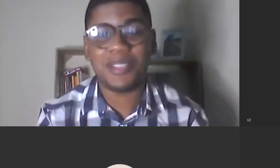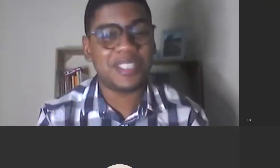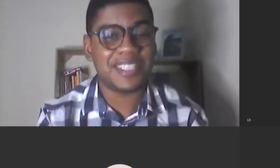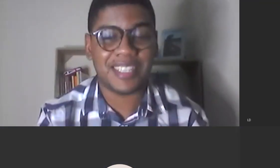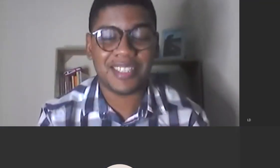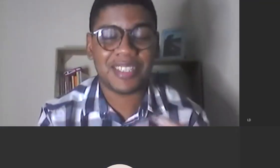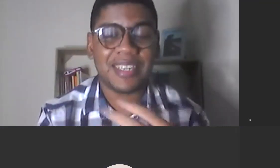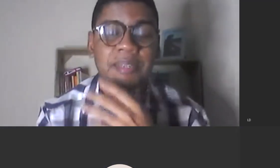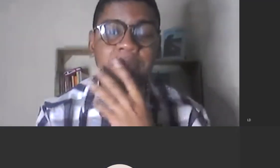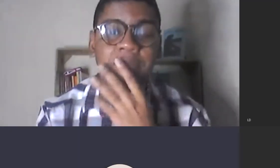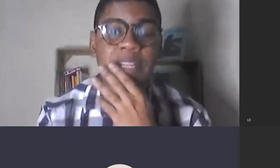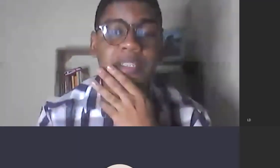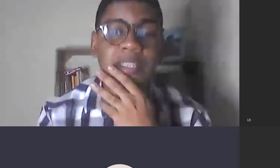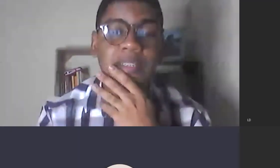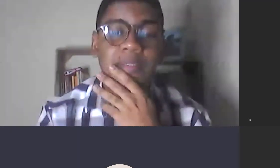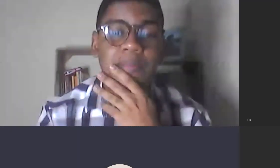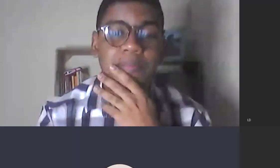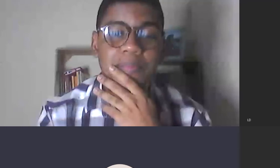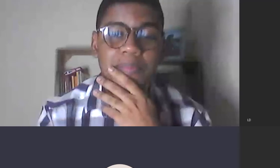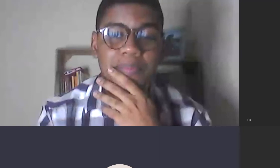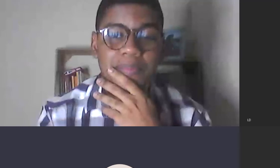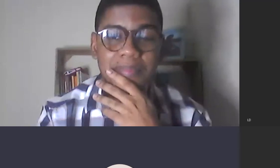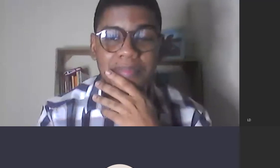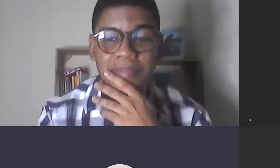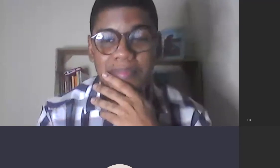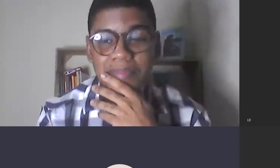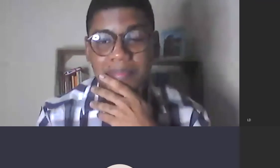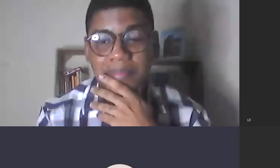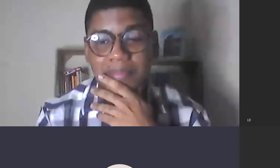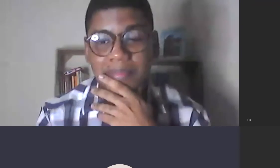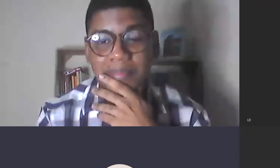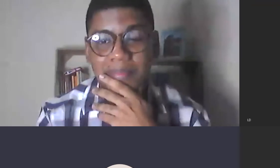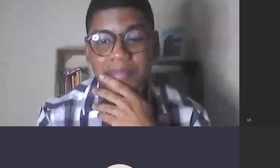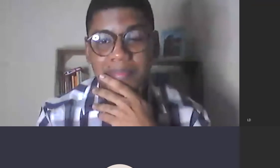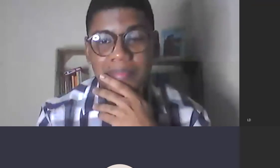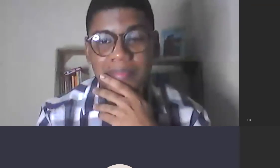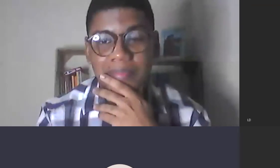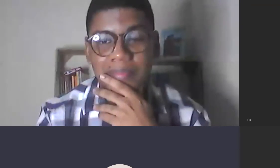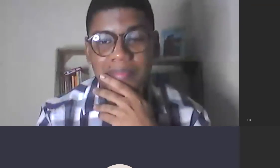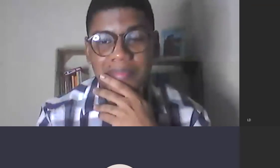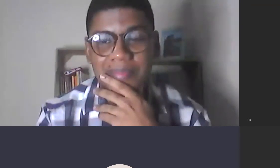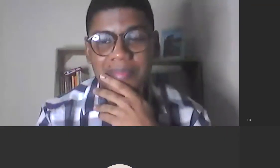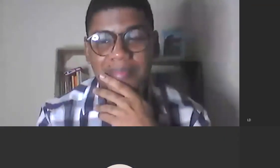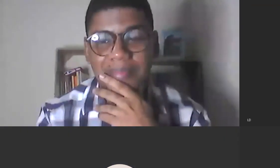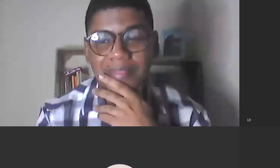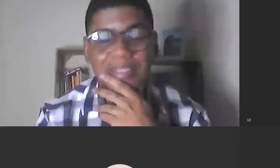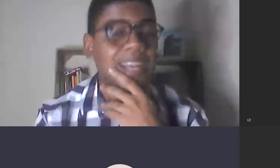nessas tecnologias, gente. É Então, verdade. A gente também, que a gente só tem aula com você praticamente.